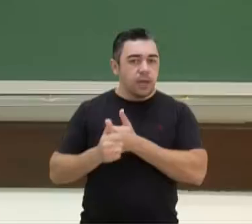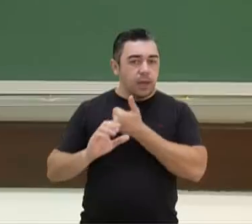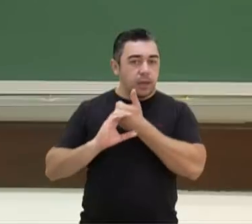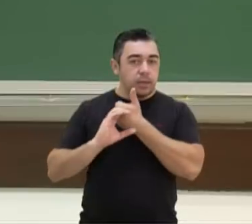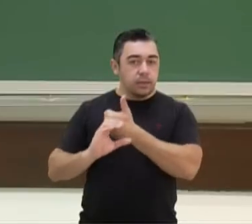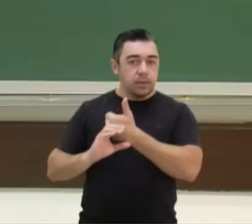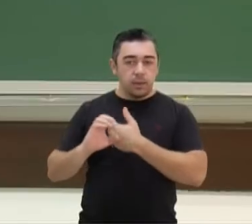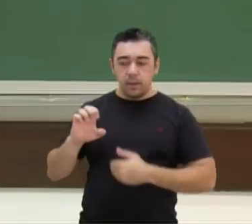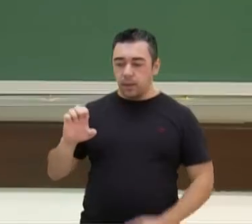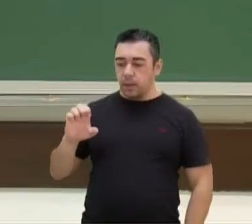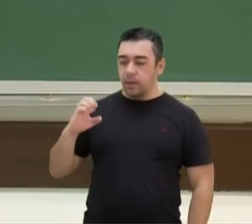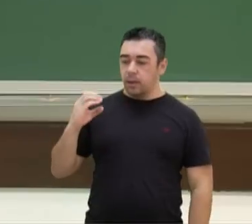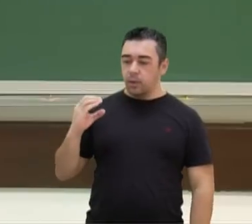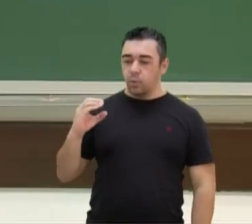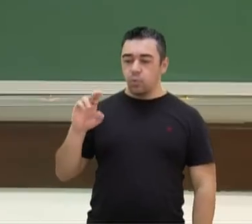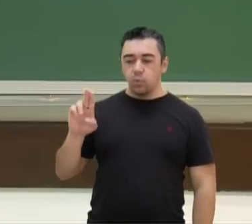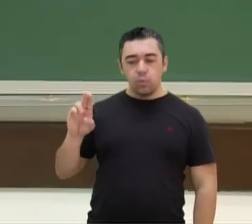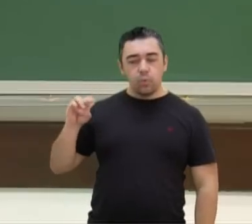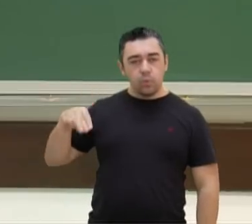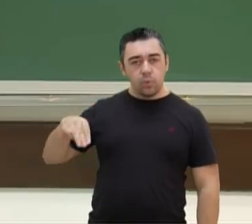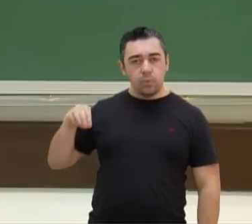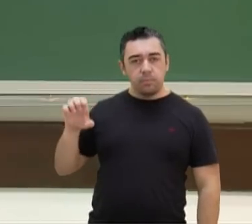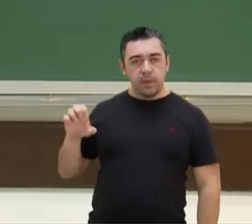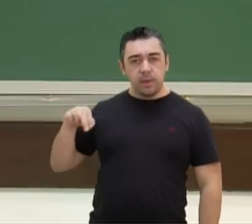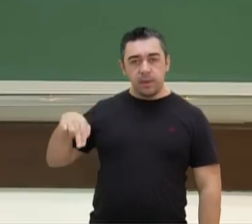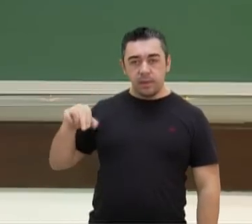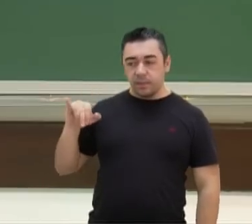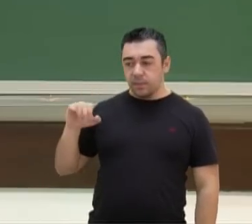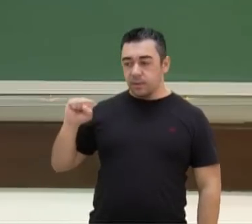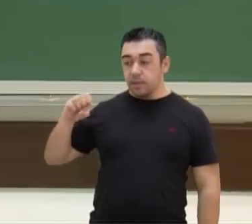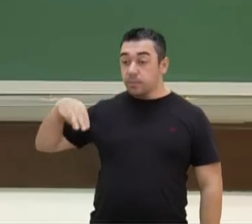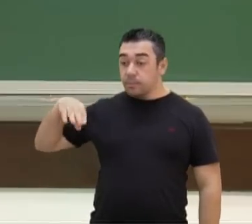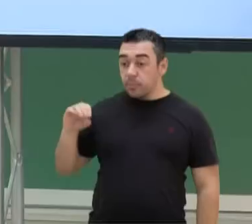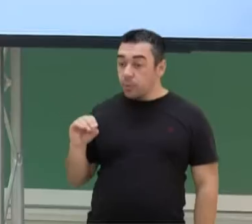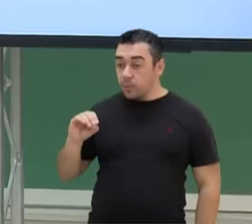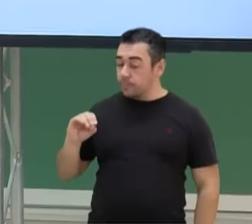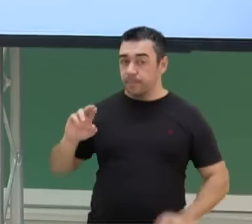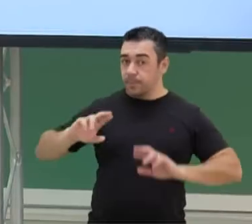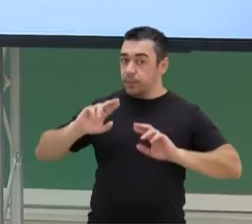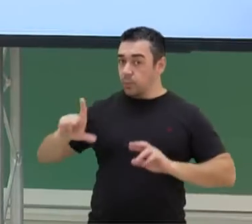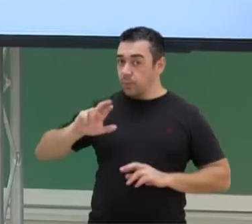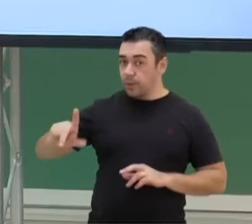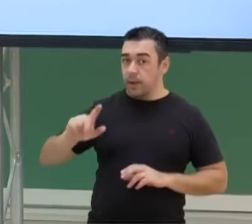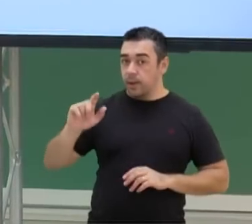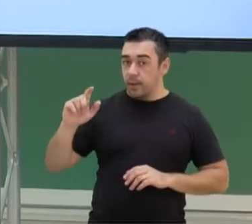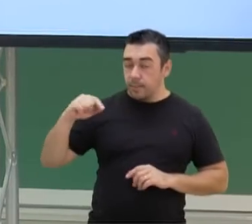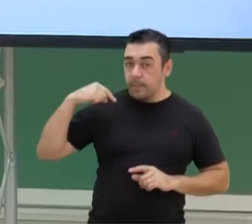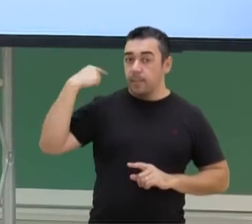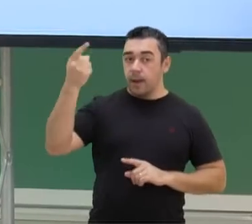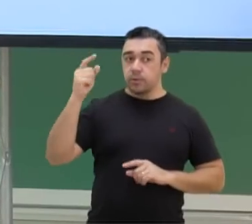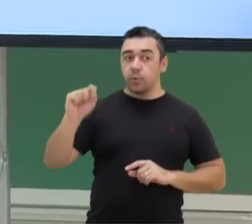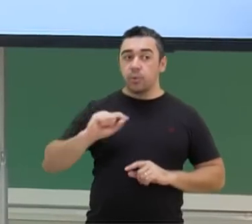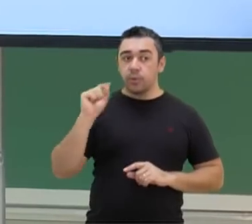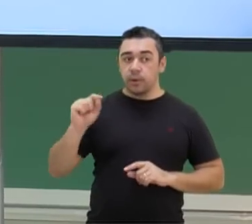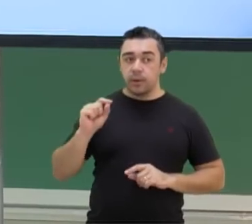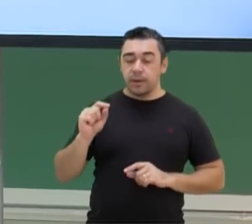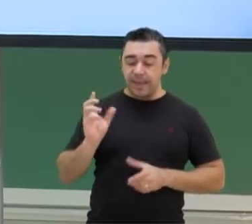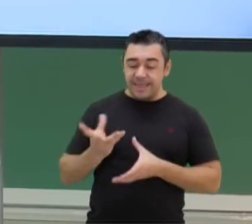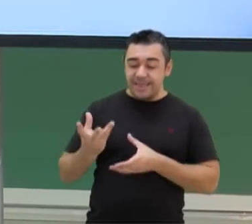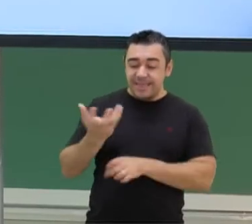o ecumenismo, diálogo ecumênico. Existe uma coisa para além do ecumenismo, que é o diálogo